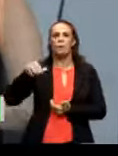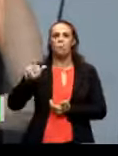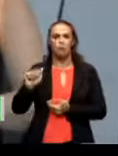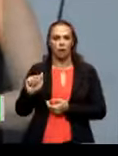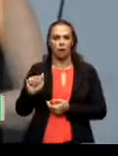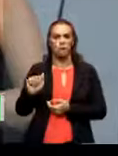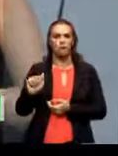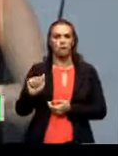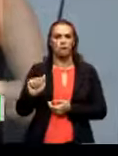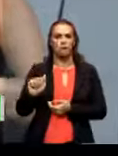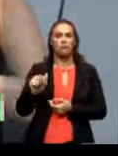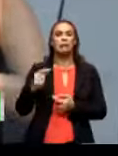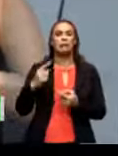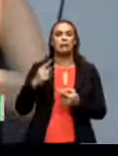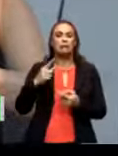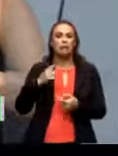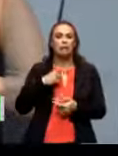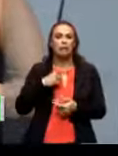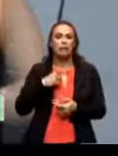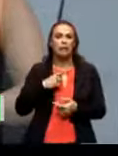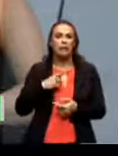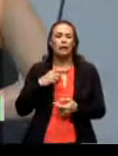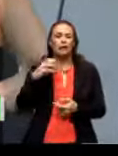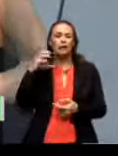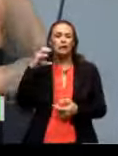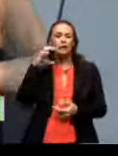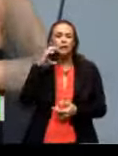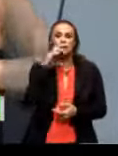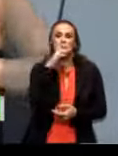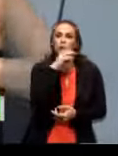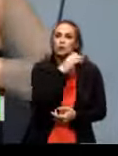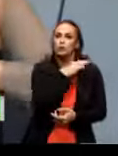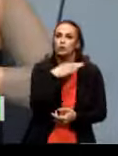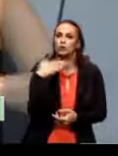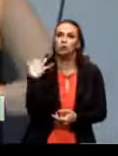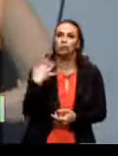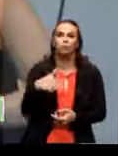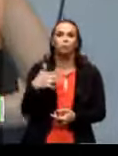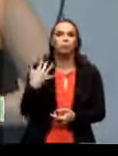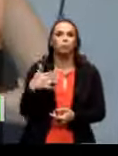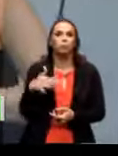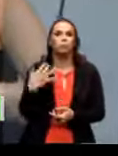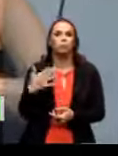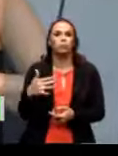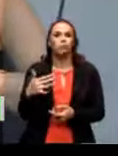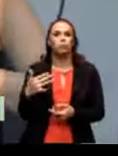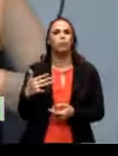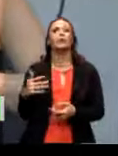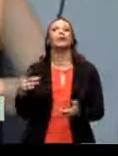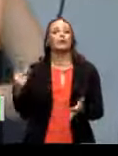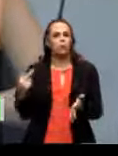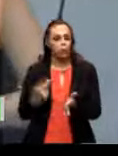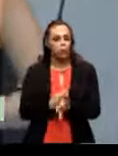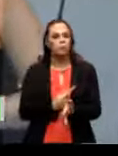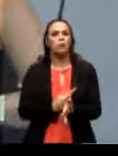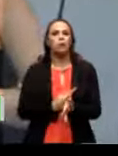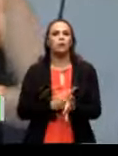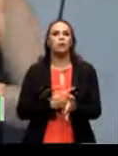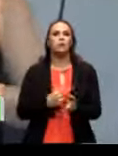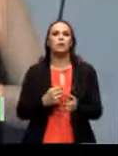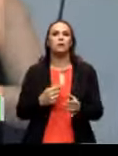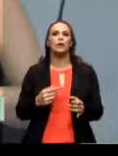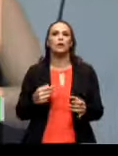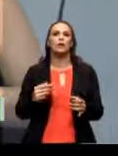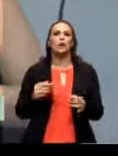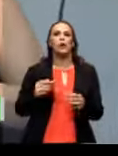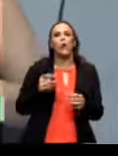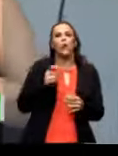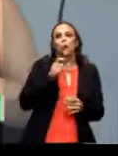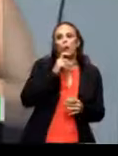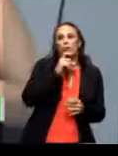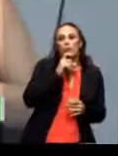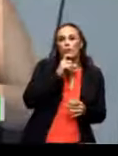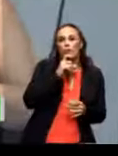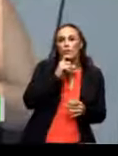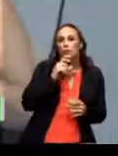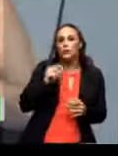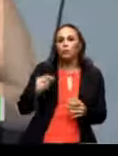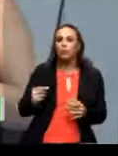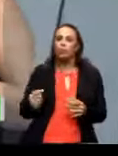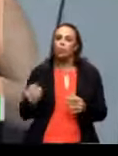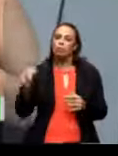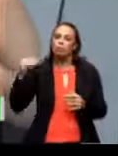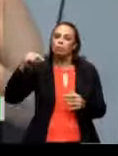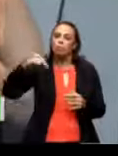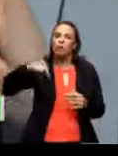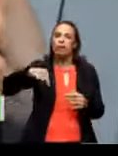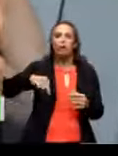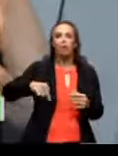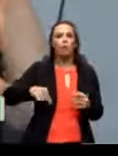vai subir e o mais frio vai descer. Então acontece esse movimento aí de convecção, né? E esse movimento do magma inclusive